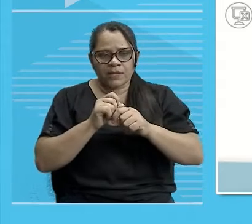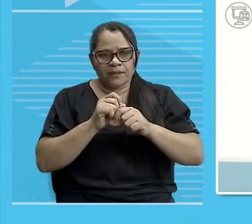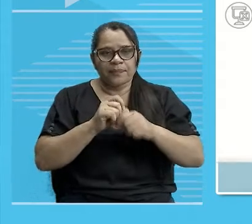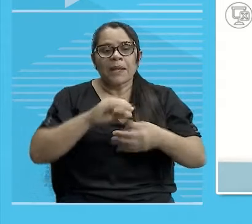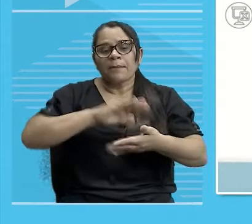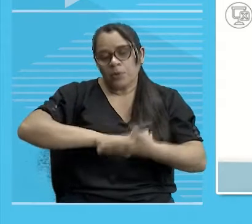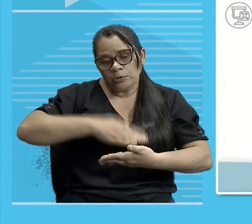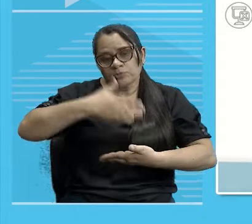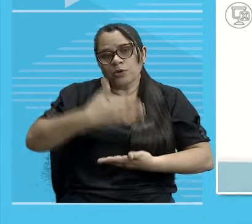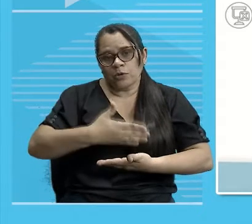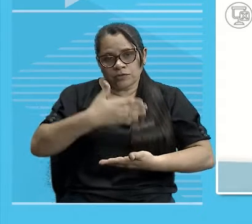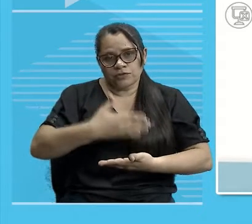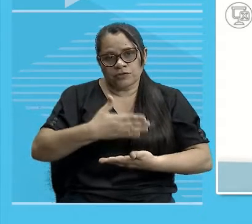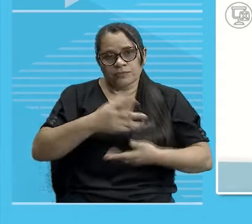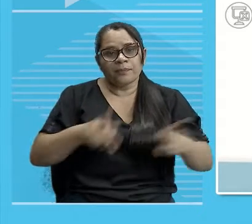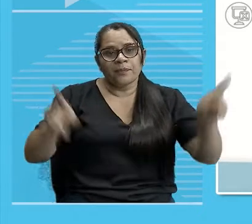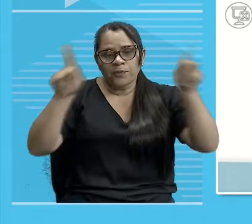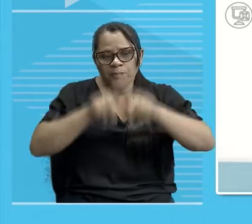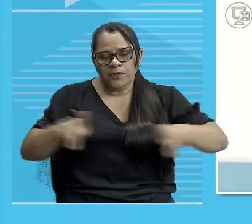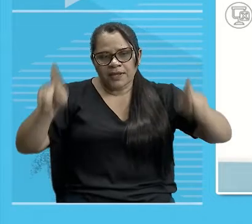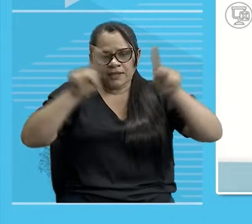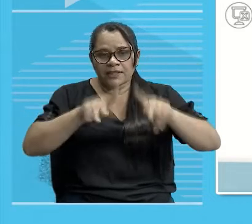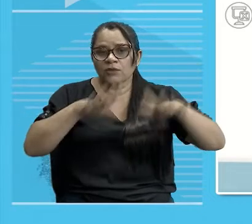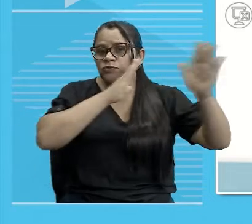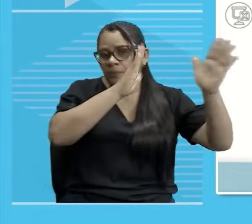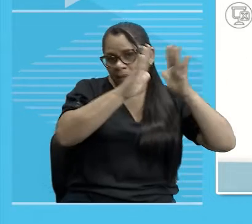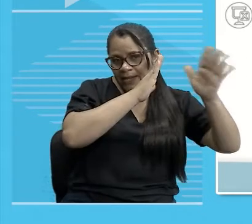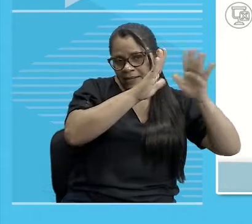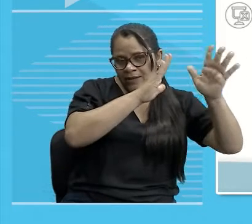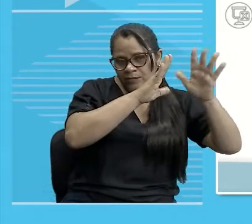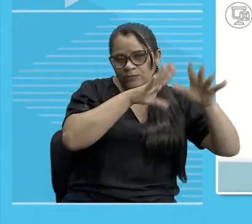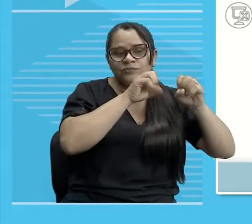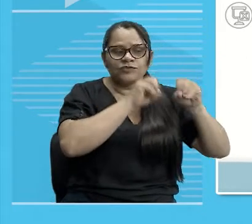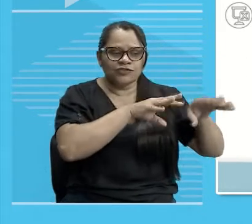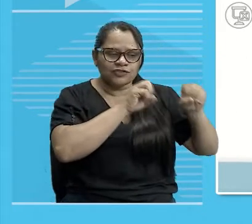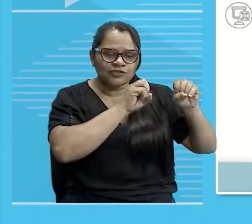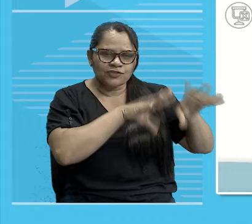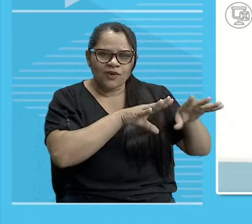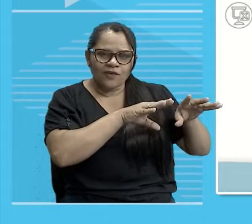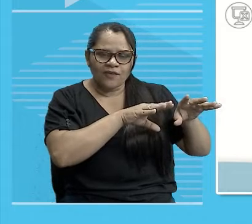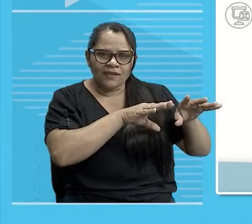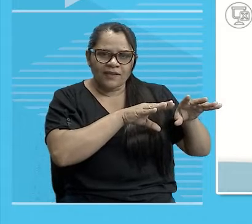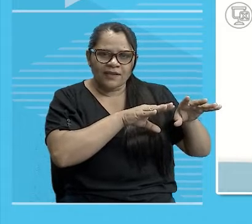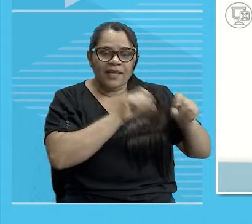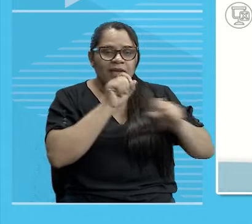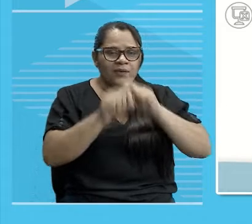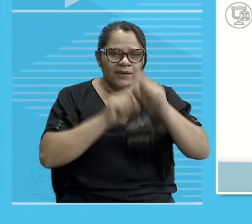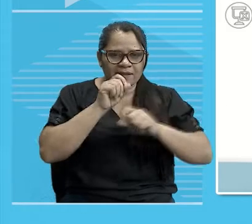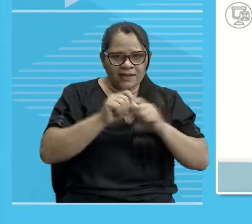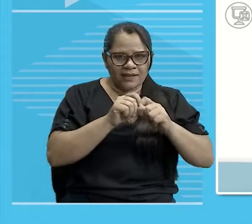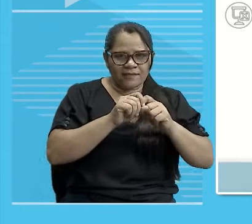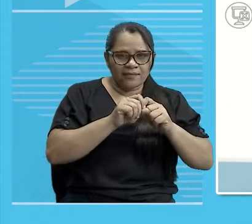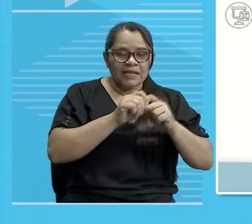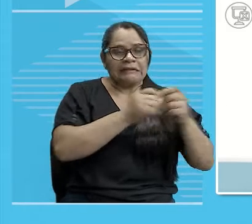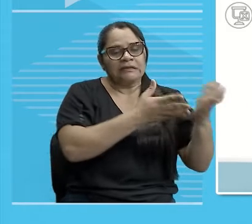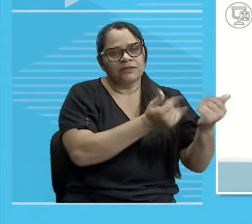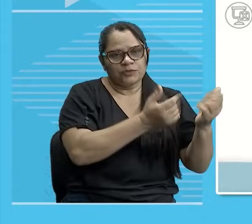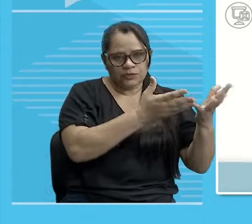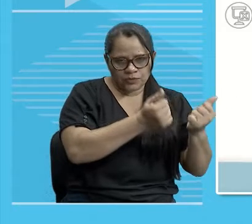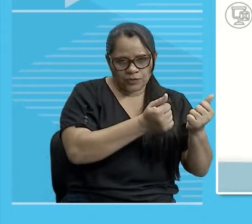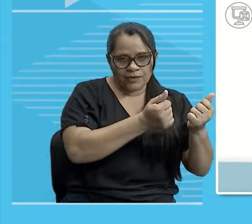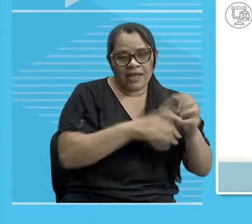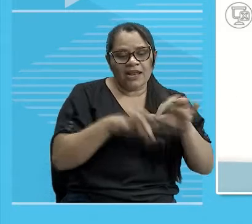em nossa época de jovens o nosso sonho era ter uma máquina de escrever e era escrever rápido